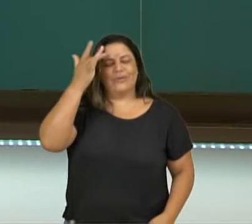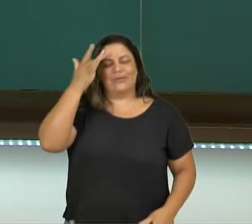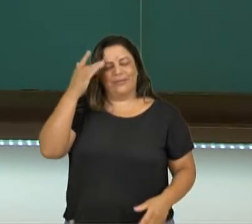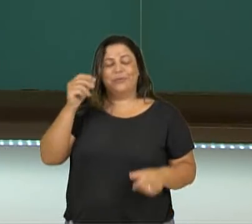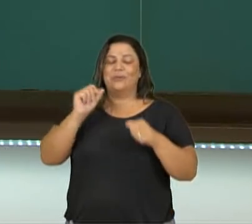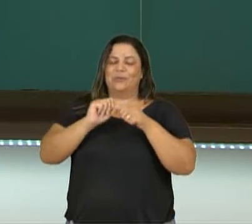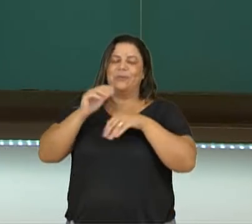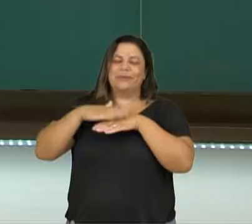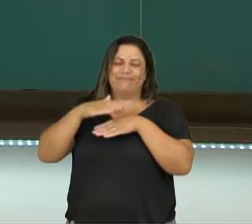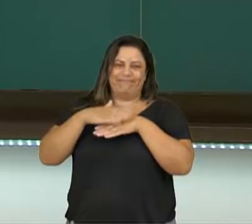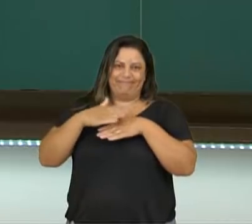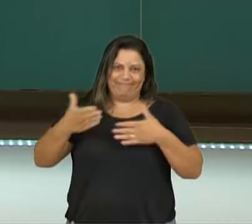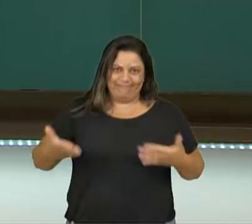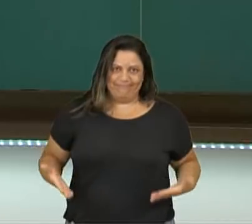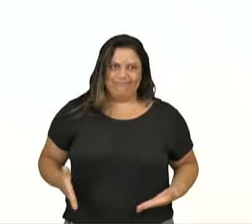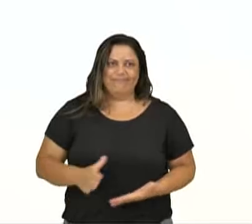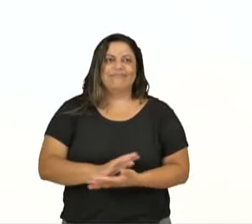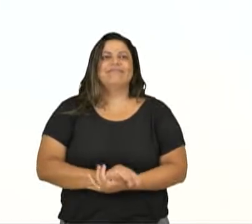tirinha, ok?